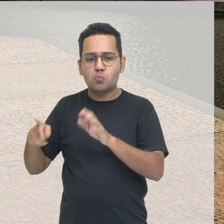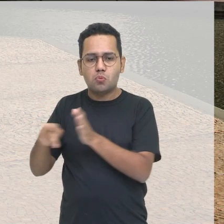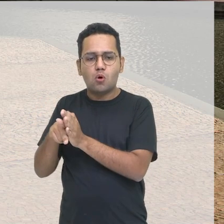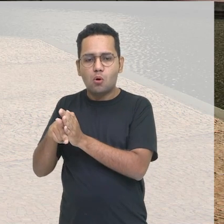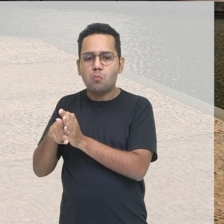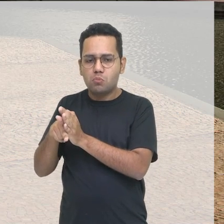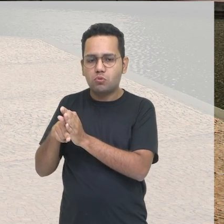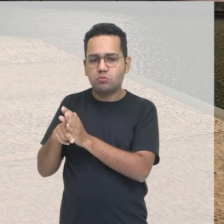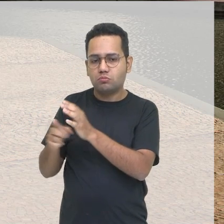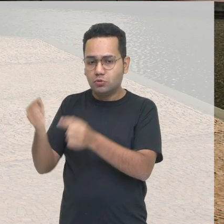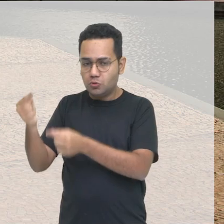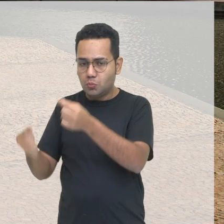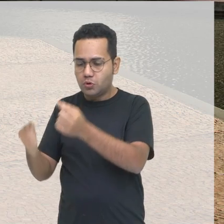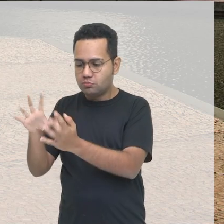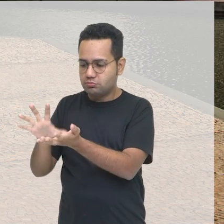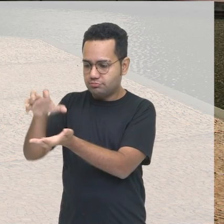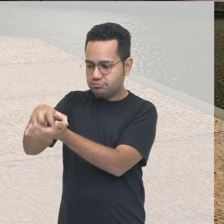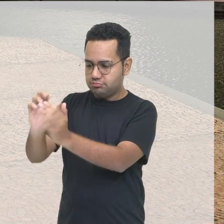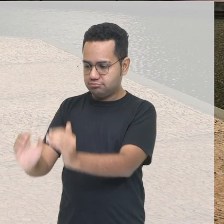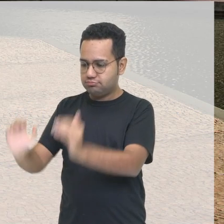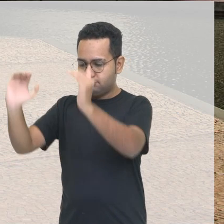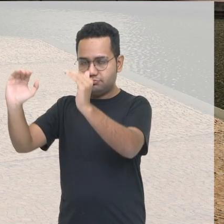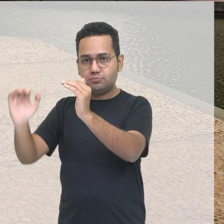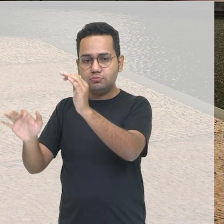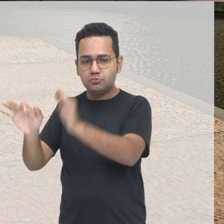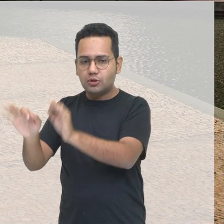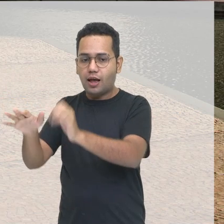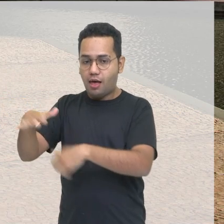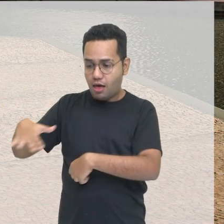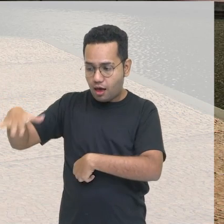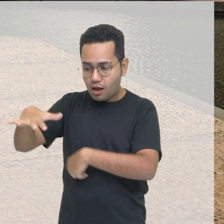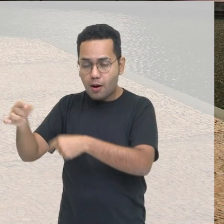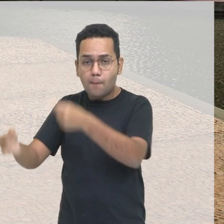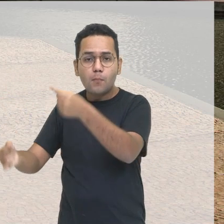sociedades modernas. Então, o Estado é esse ente